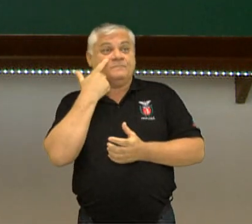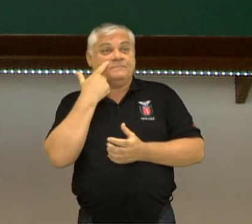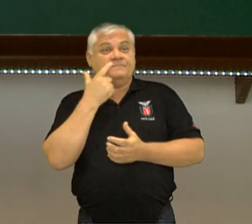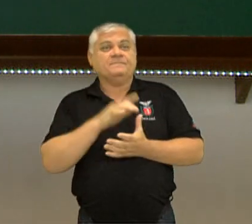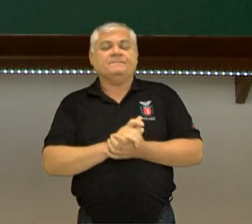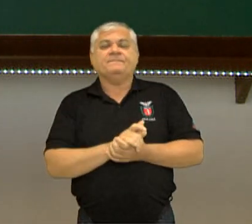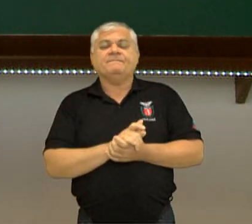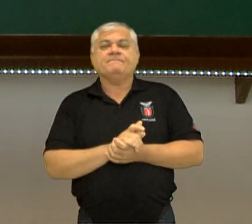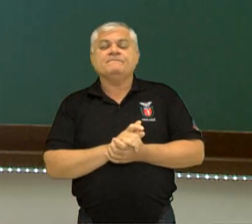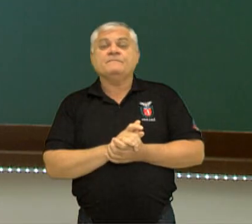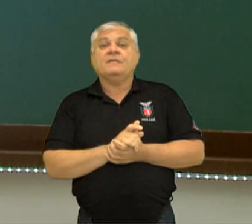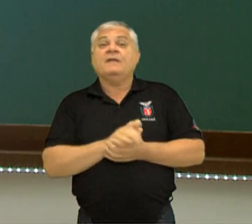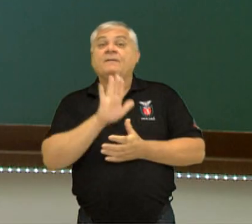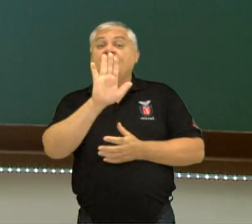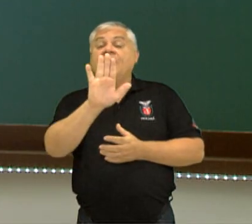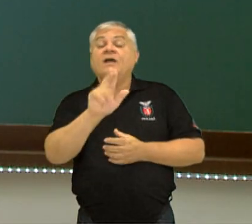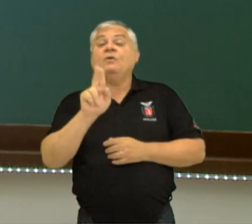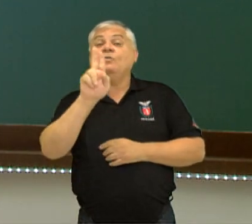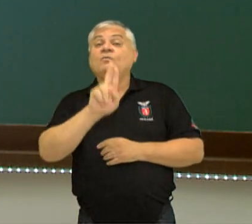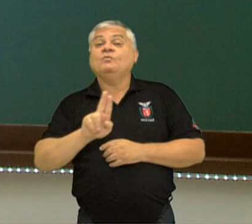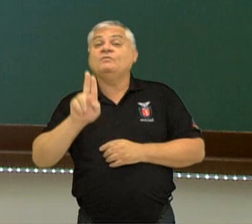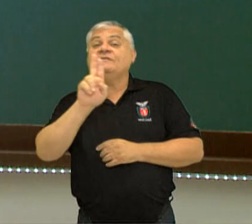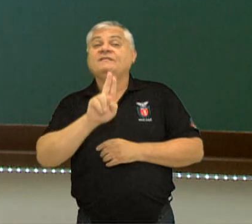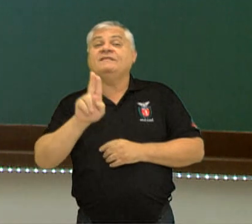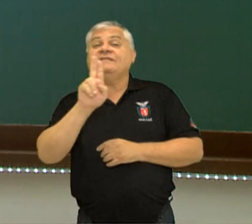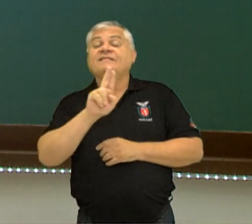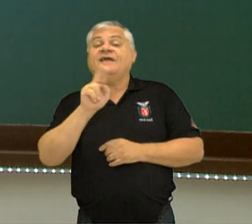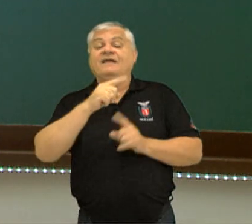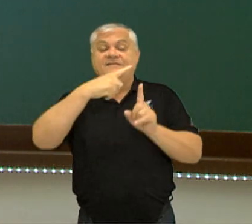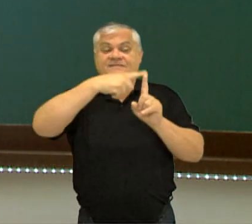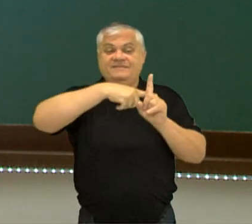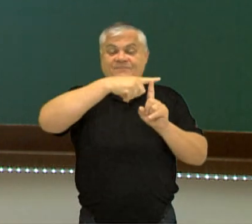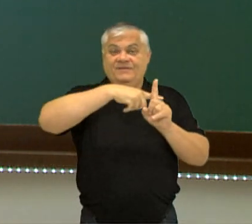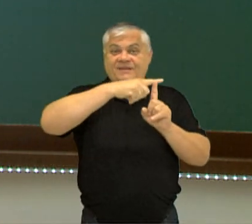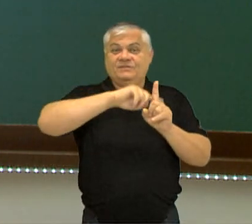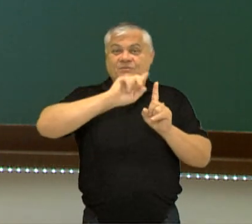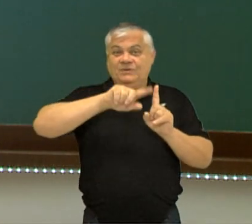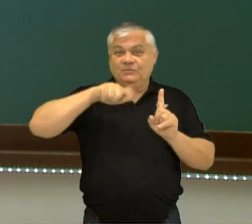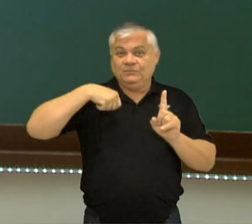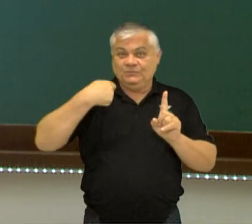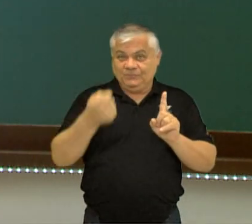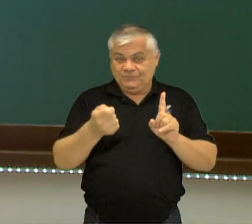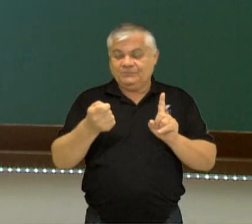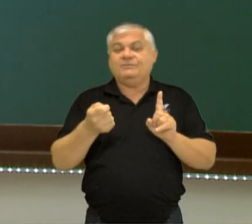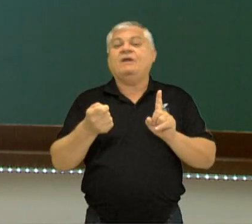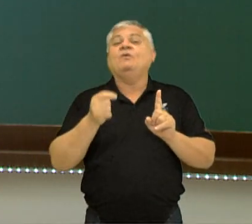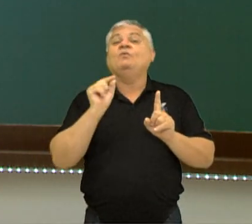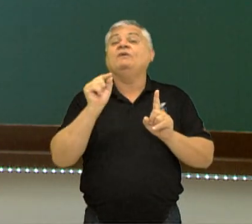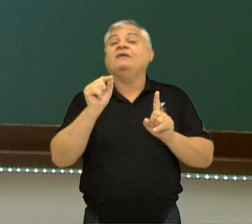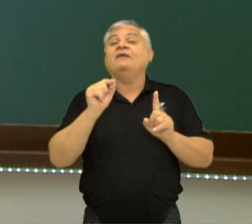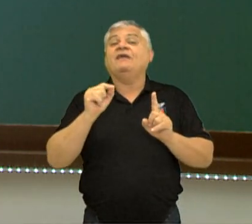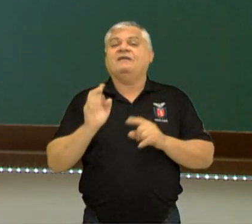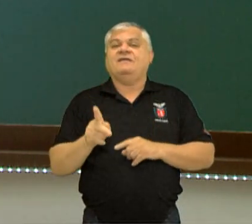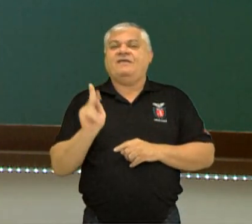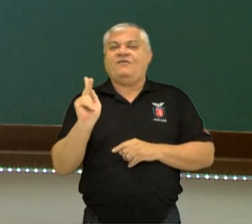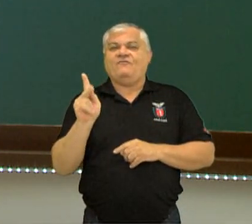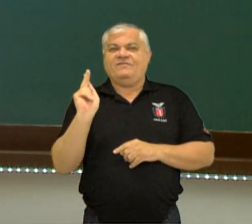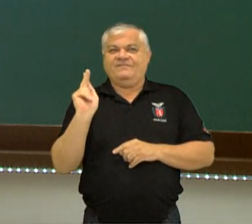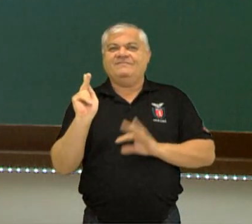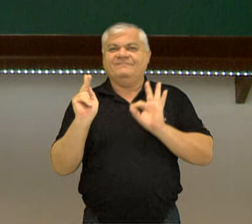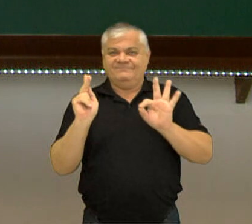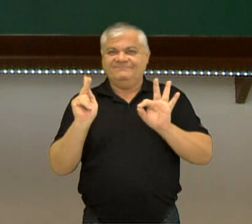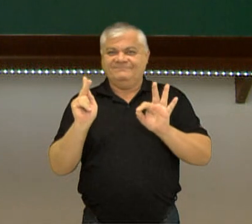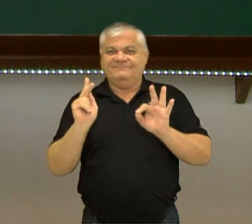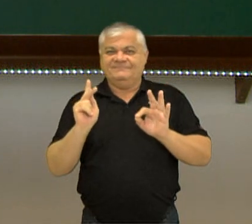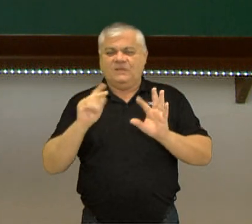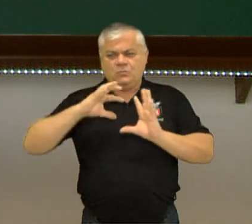isso, você tem que lembrar que a medida de temperatura padrão no sistema internacional é o Kelvin. E eu quero